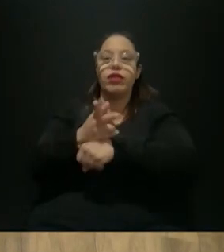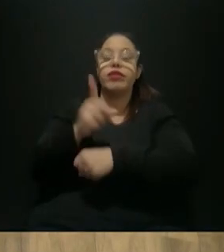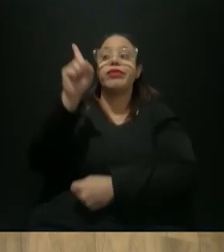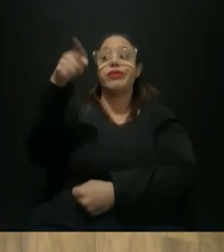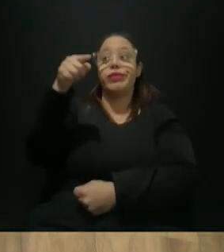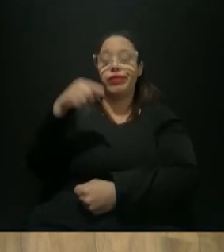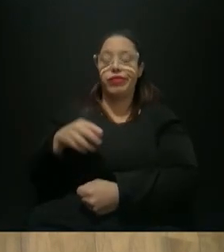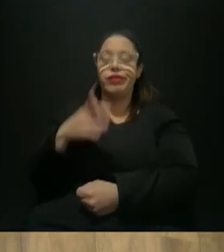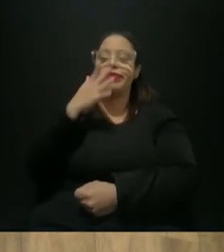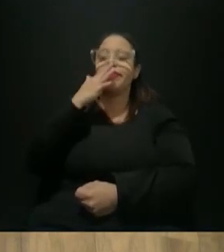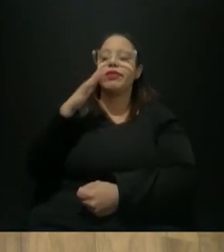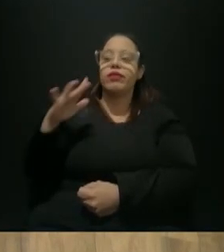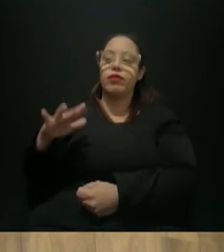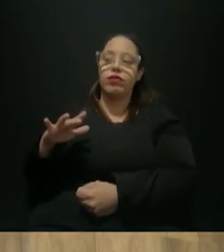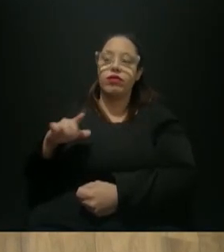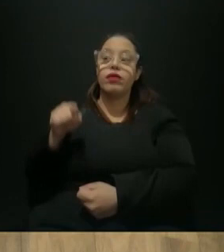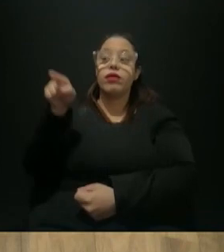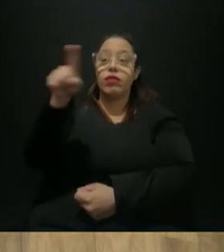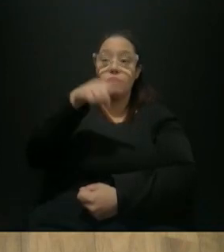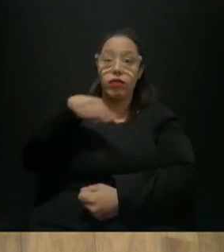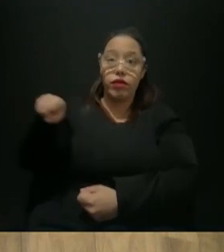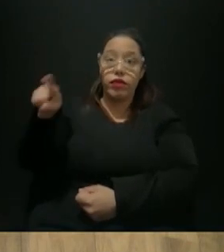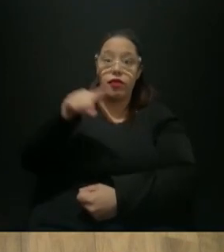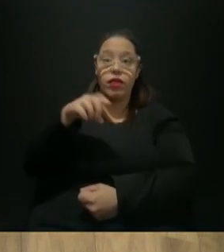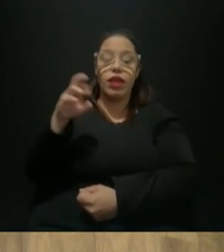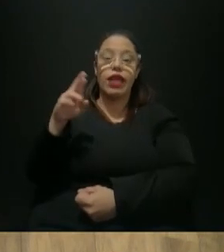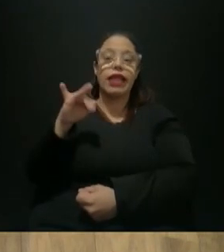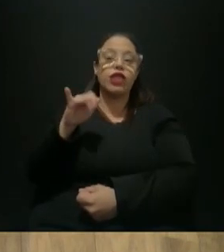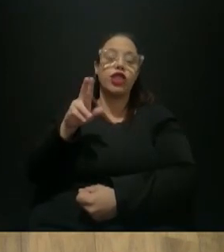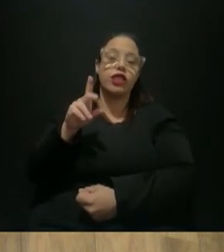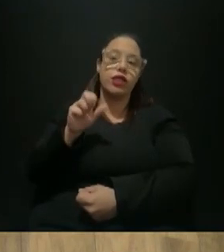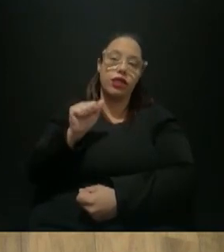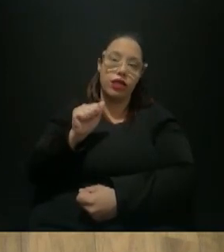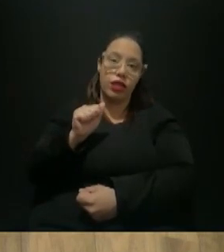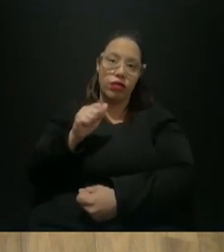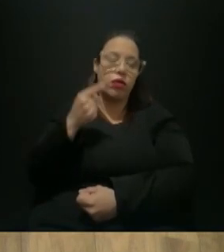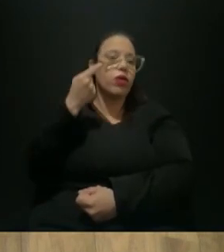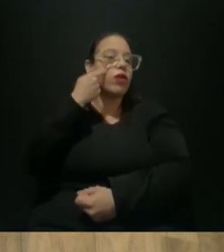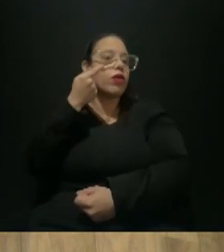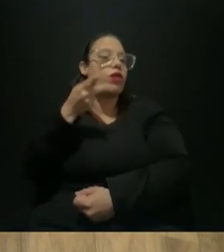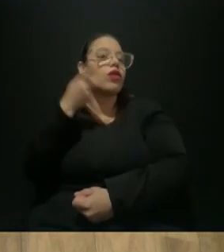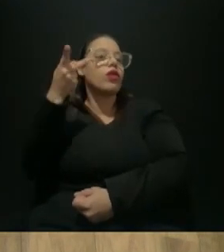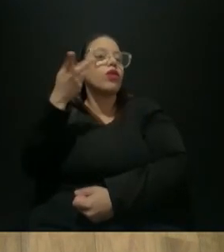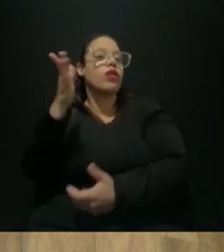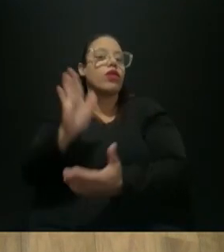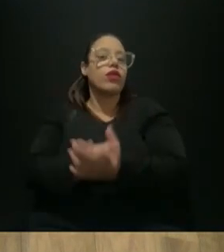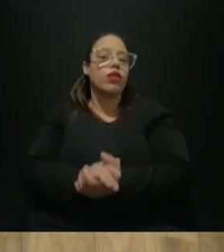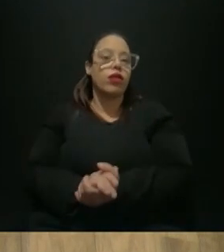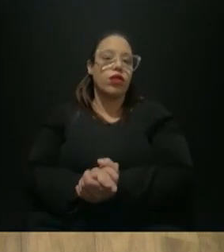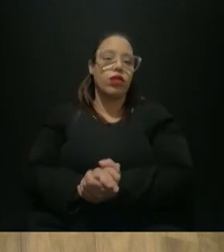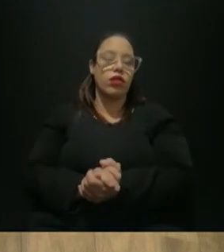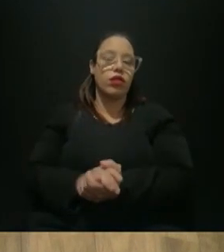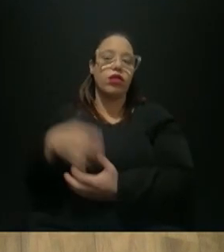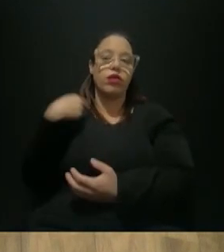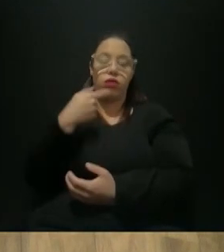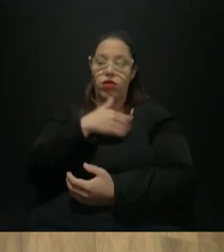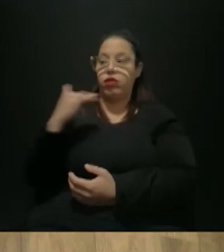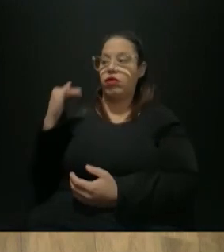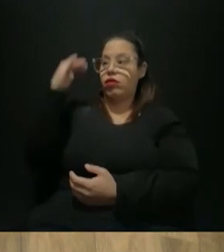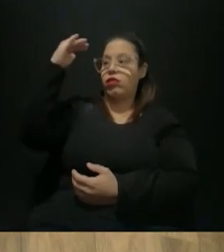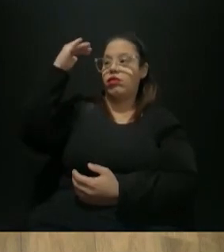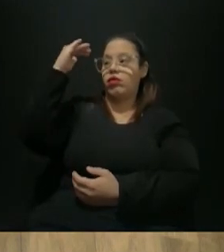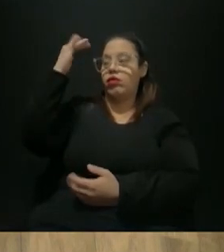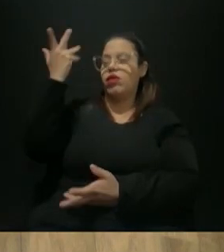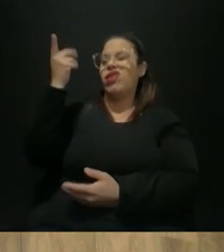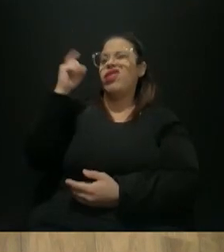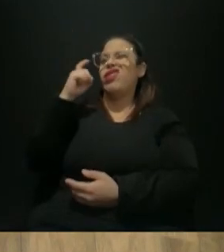crianças, elas são cientistas. E isso que você falou, né, que às vezes para nós adultos é muito mais difícil, parece que para eles